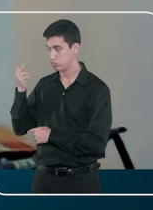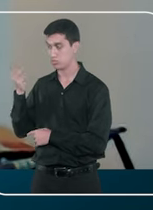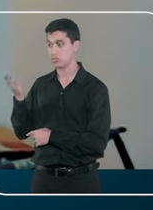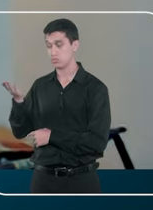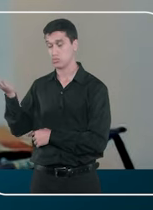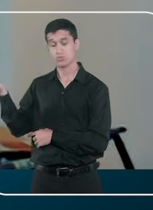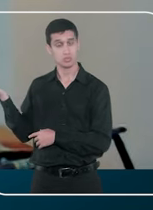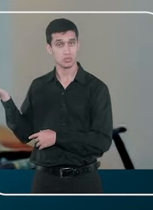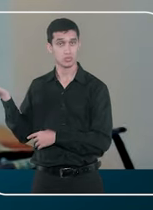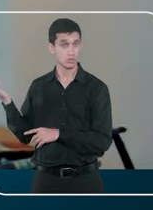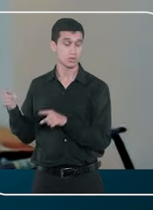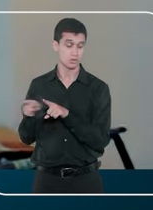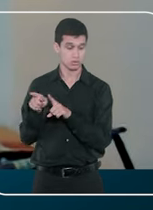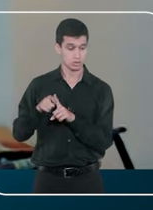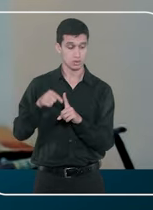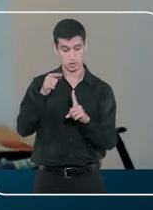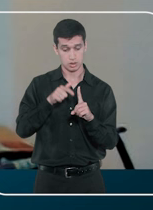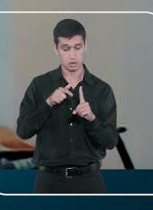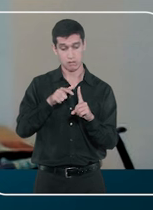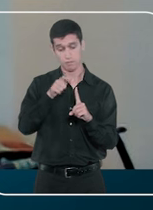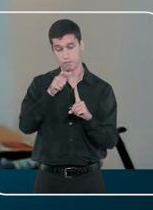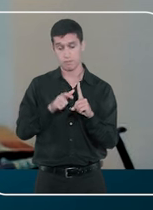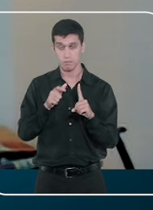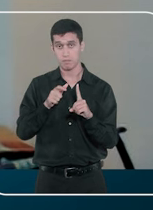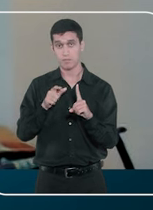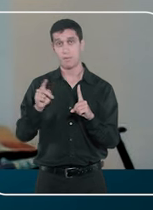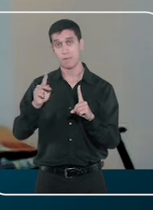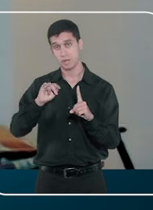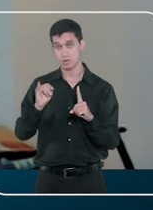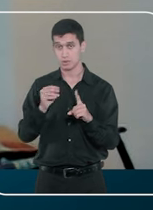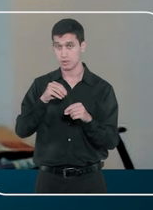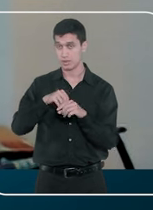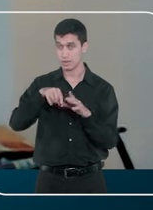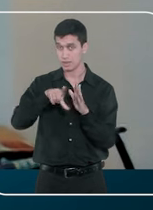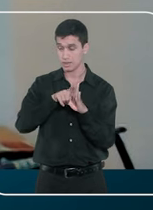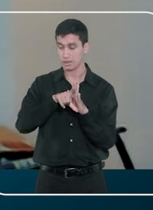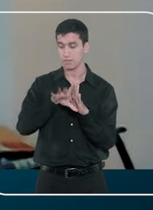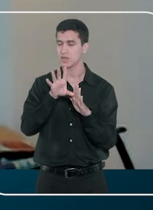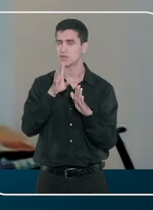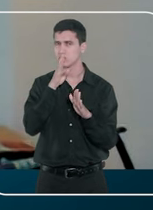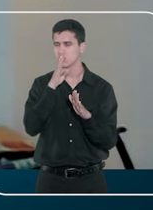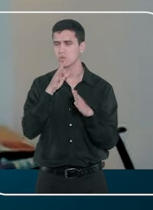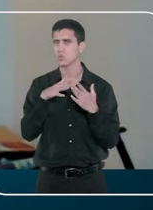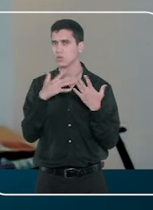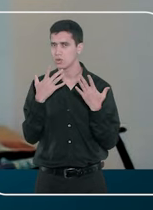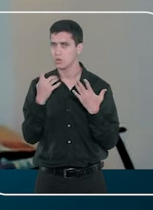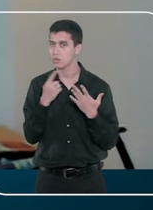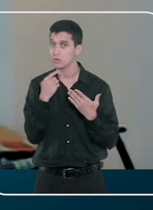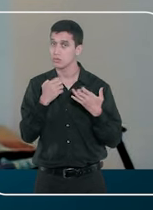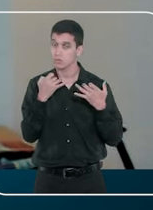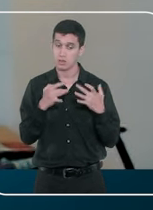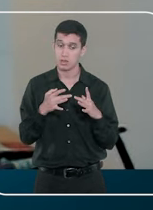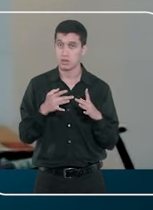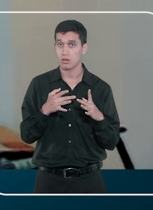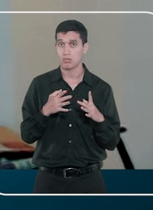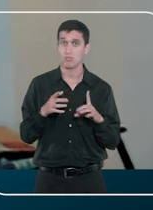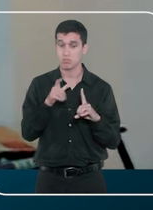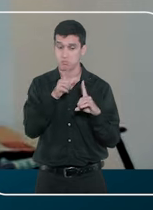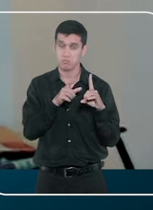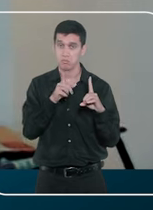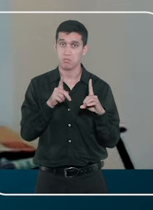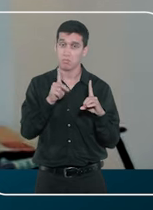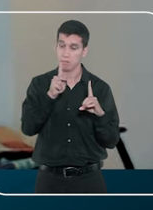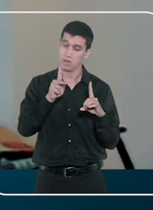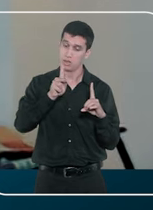atos previstos nesta lei. Agora, qual o ponto aqui interessante, né? Nós estamos falando de pessoas jurídicas que podem ser